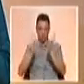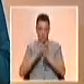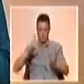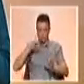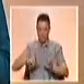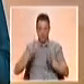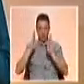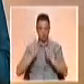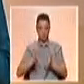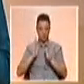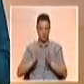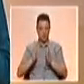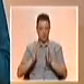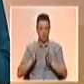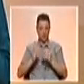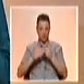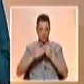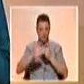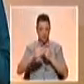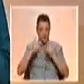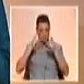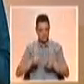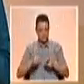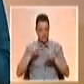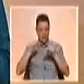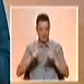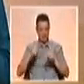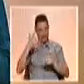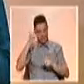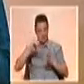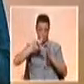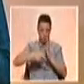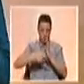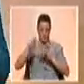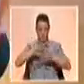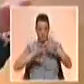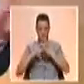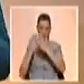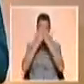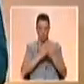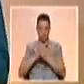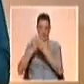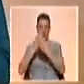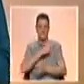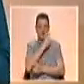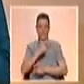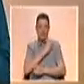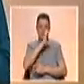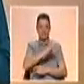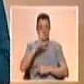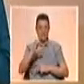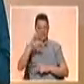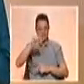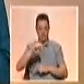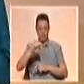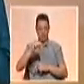Portugal vão entrando estas iniciativas, portanto nós estamos a fazer alguns estudos, a Faculdade de Ciências acabou de